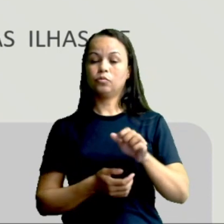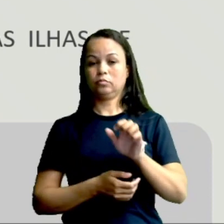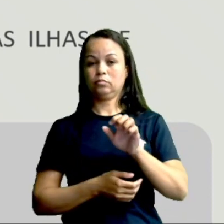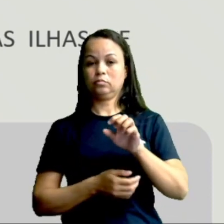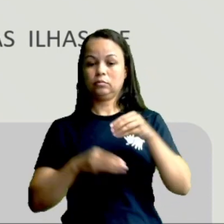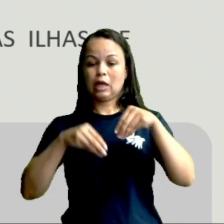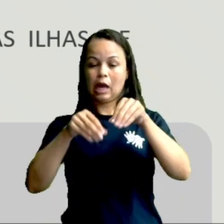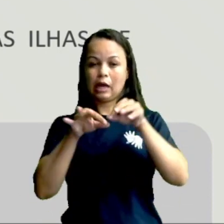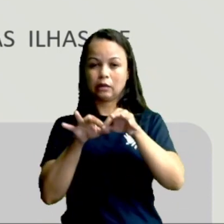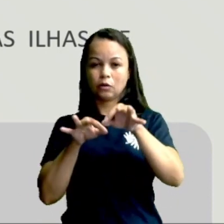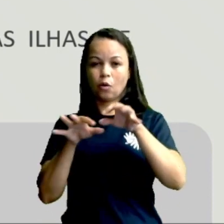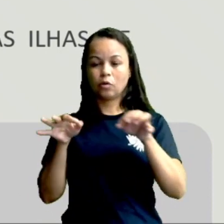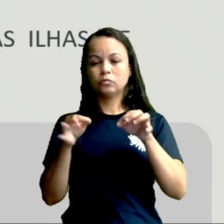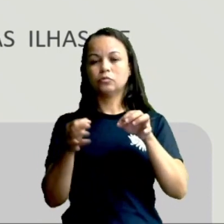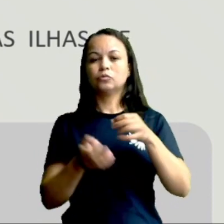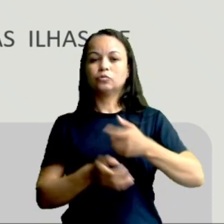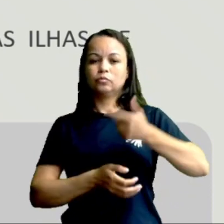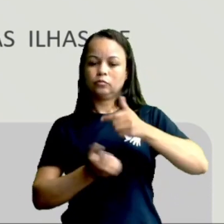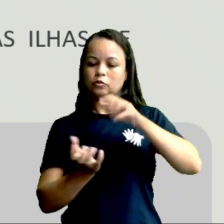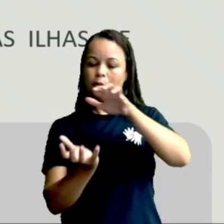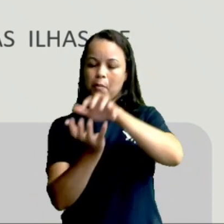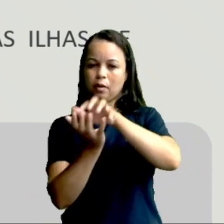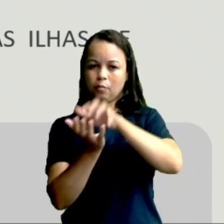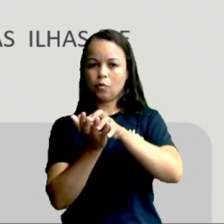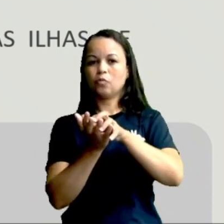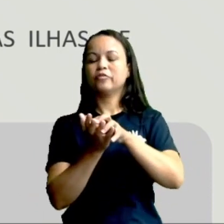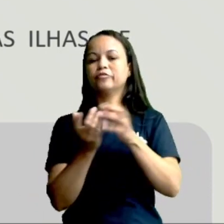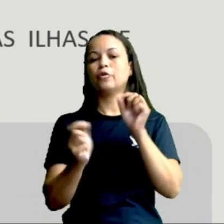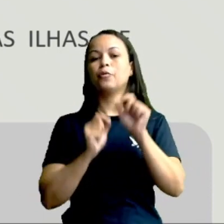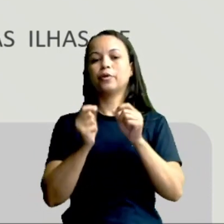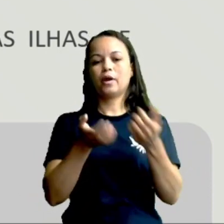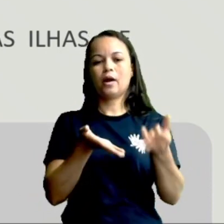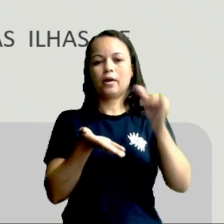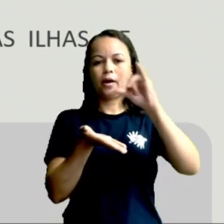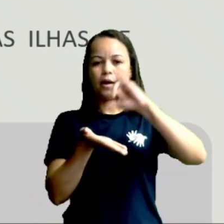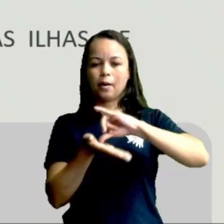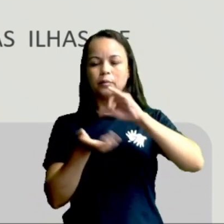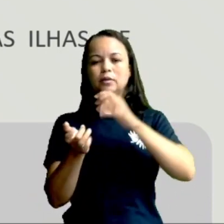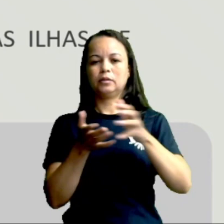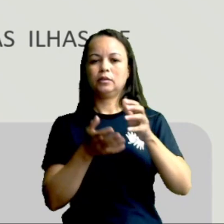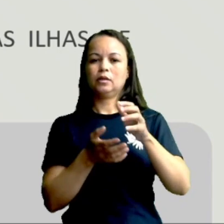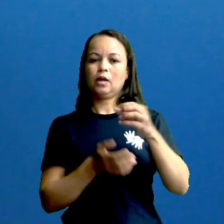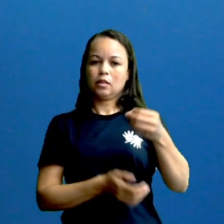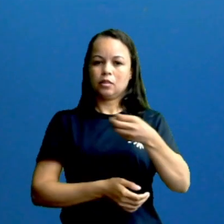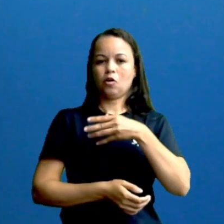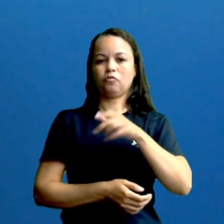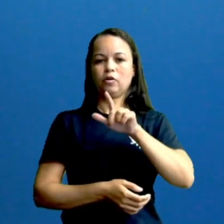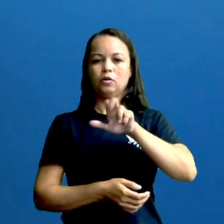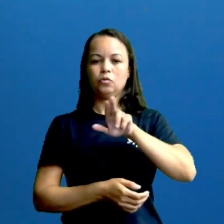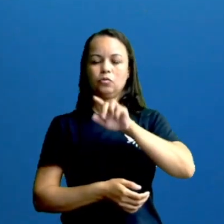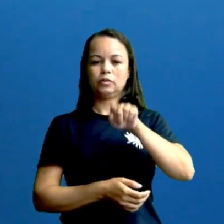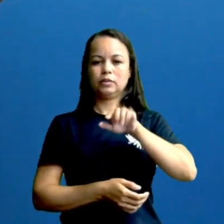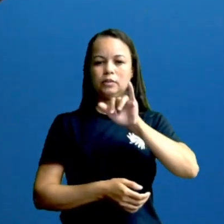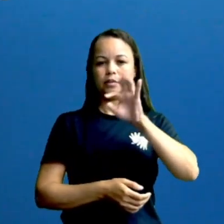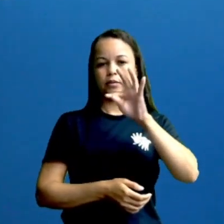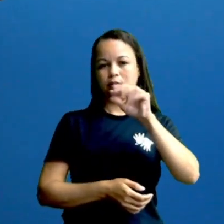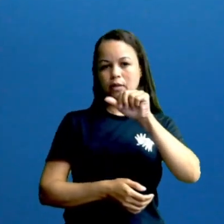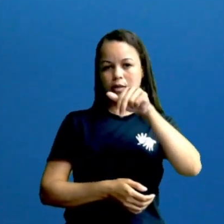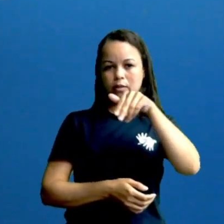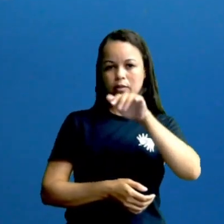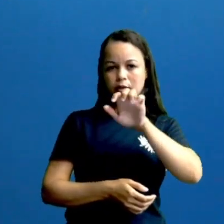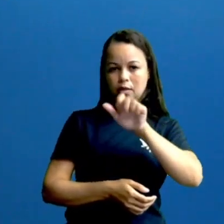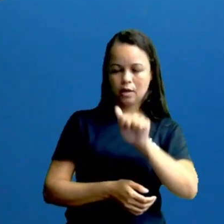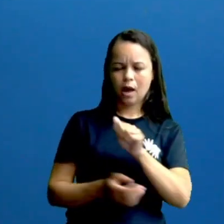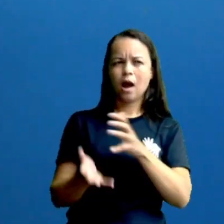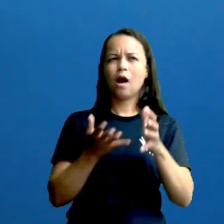estado de Pernambuco foi primeiro denominada Capitania de Nova Lusitânia. Isso aí, gente, a gente tem nas aulas de história